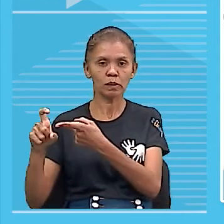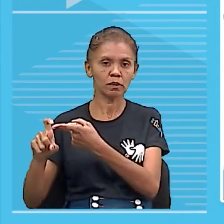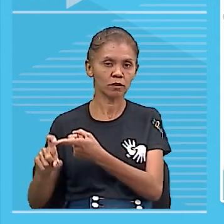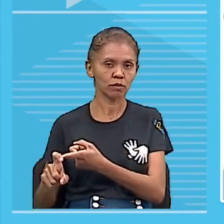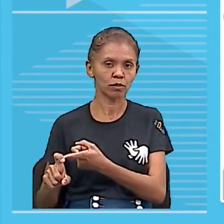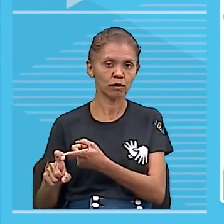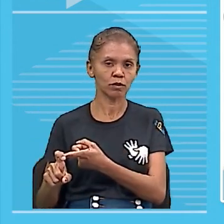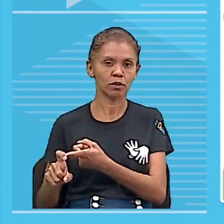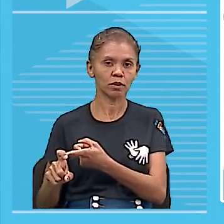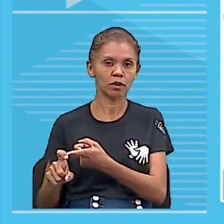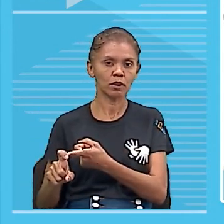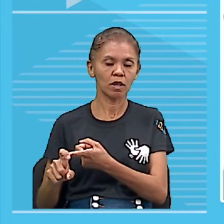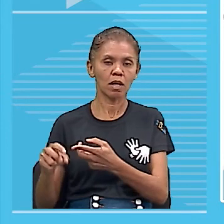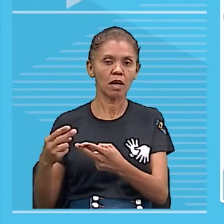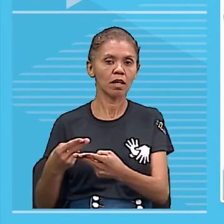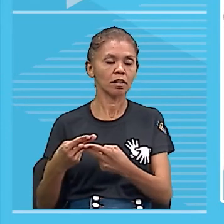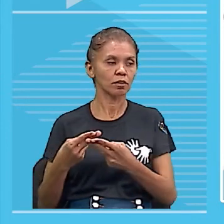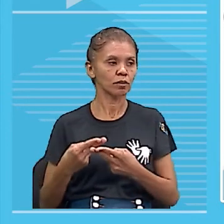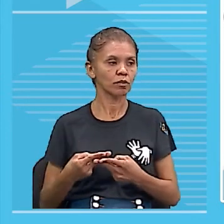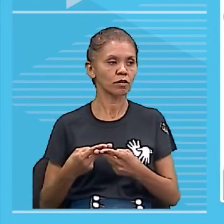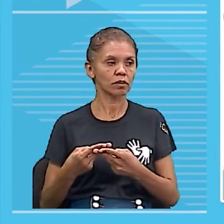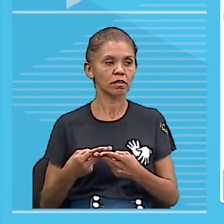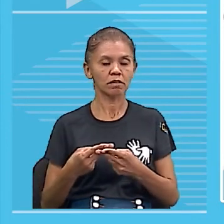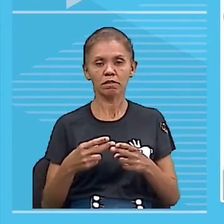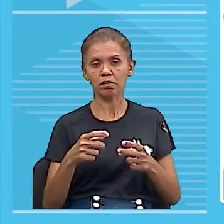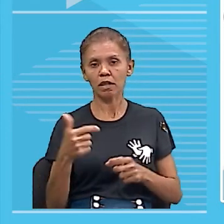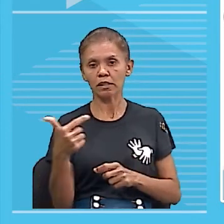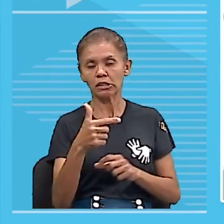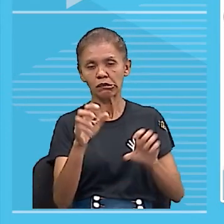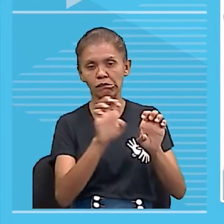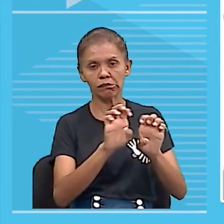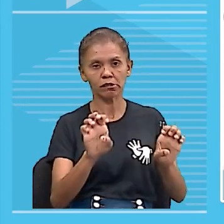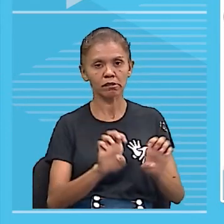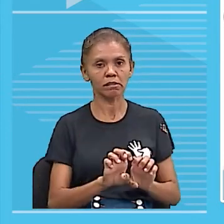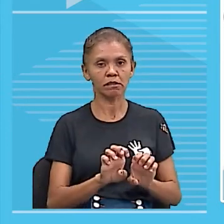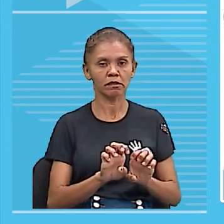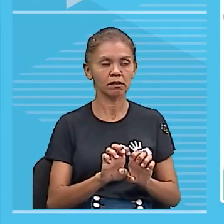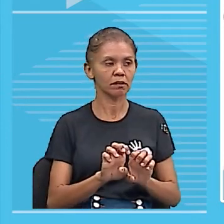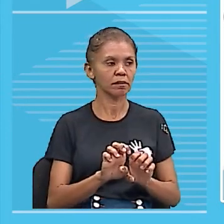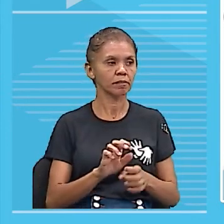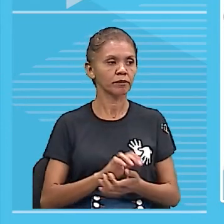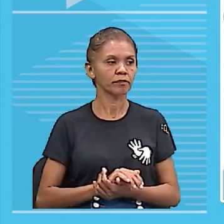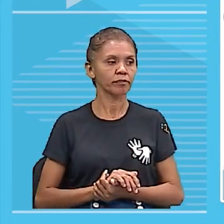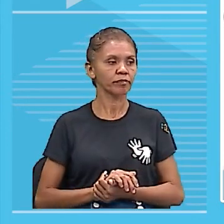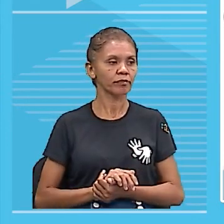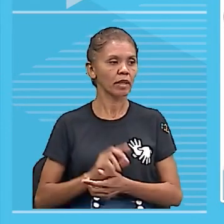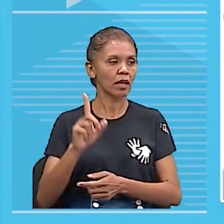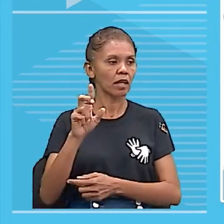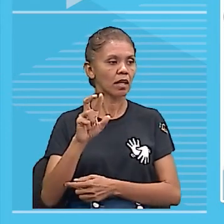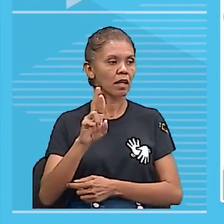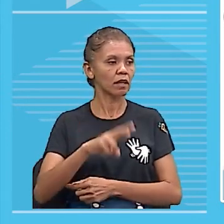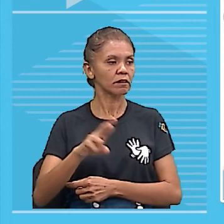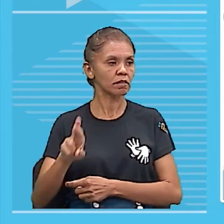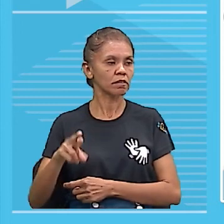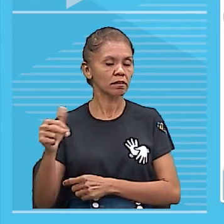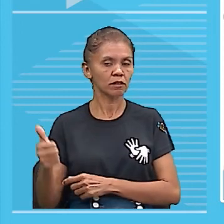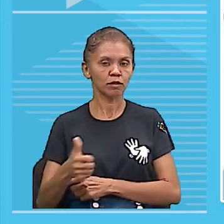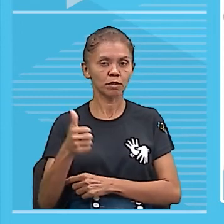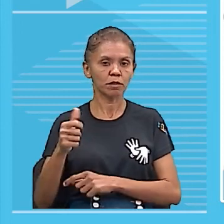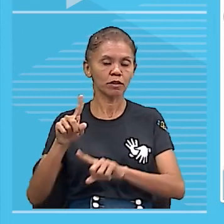Expresso sozinha e a resistência do primeiro vezes a resistência do segundo